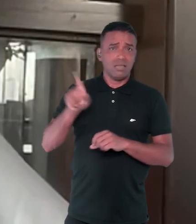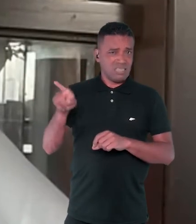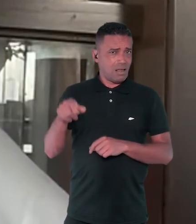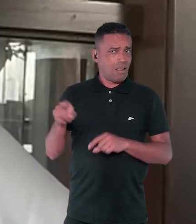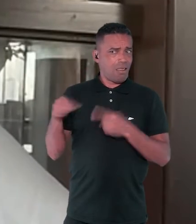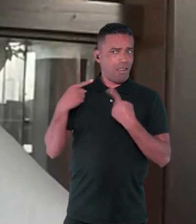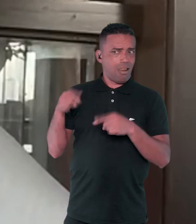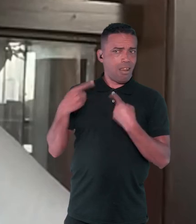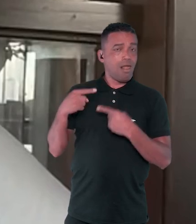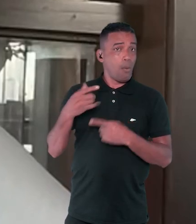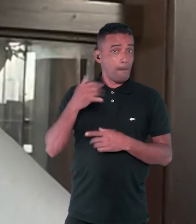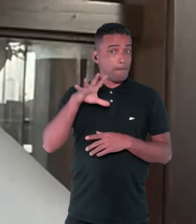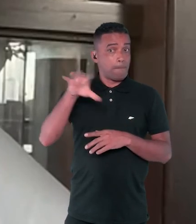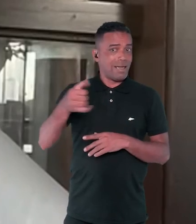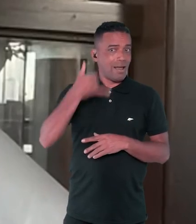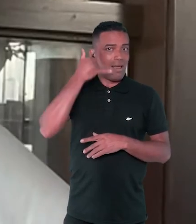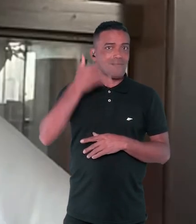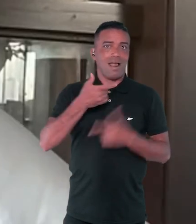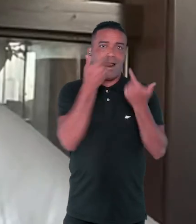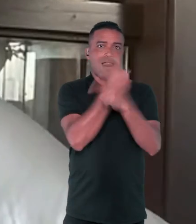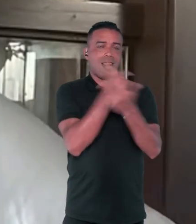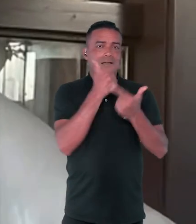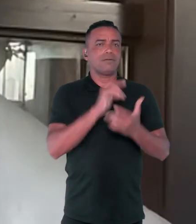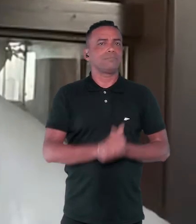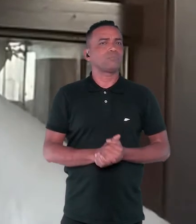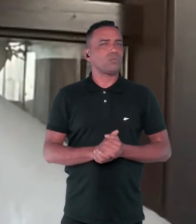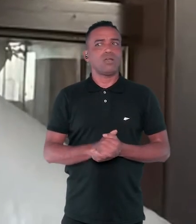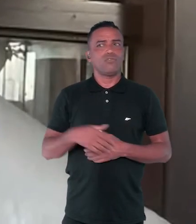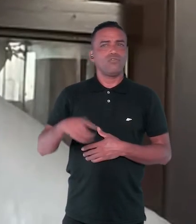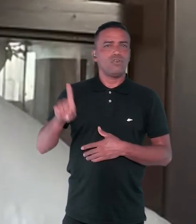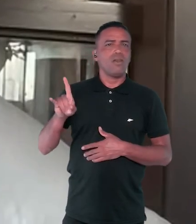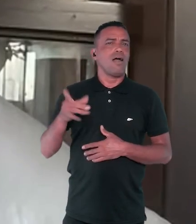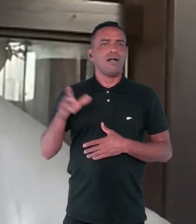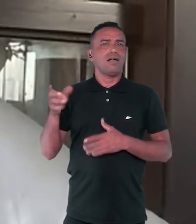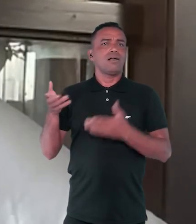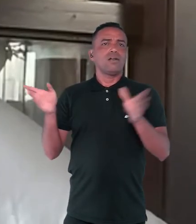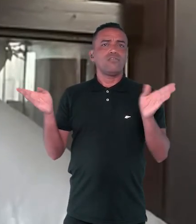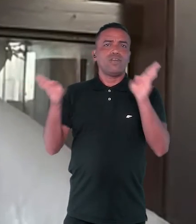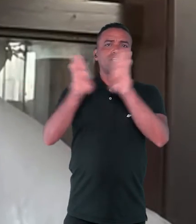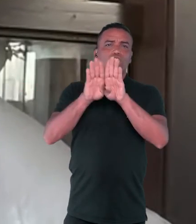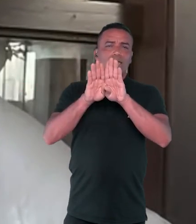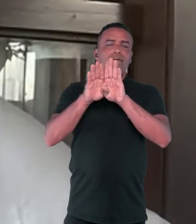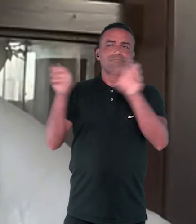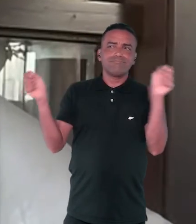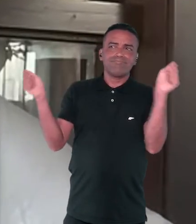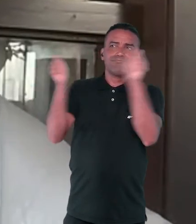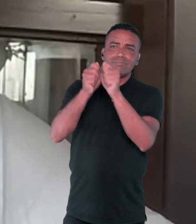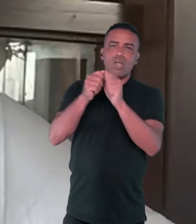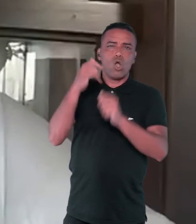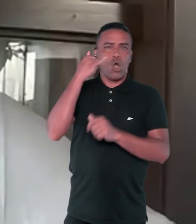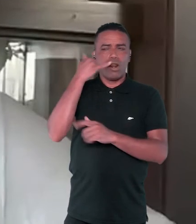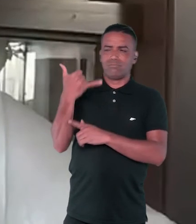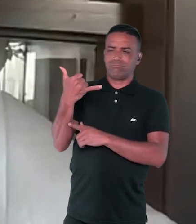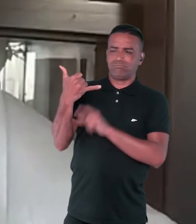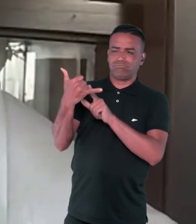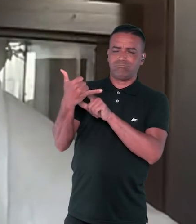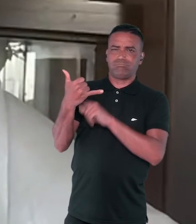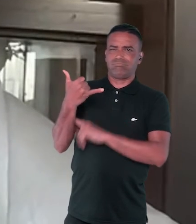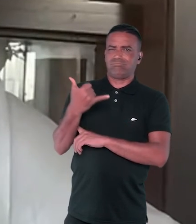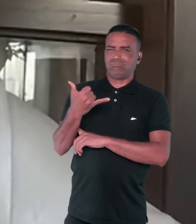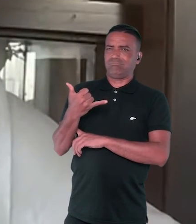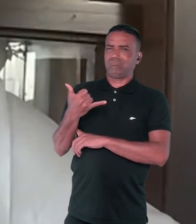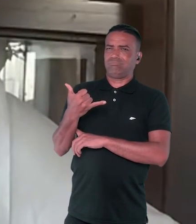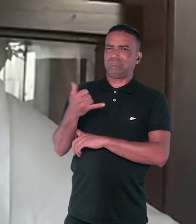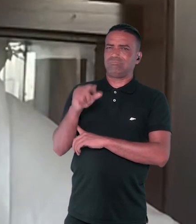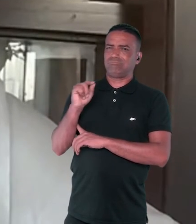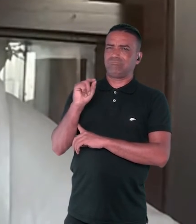falei: esse cara está me gozando, é que eu pegar aquilo ali e vai rir de mim. Aí eu despistei, fui lá, puxei a cortina assim para ninguém ver, fiquei olhando para aquele interfone,